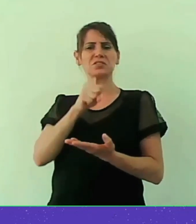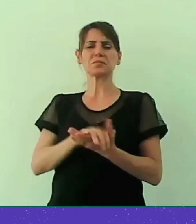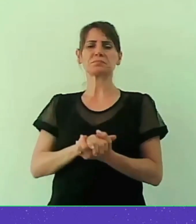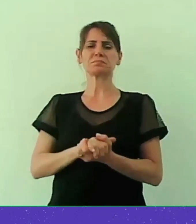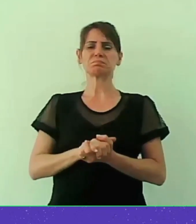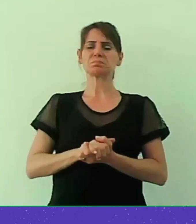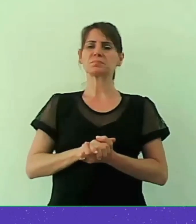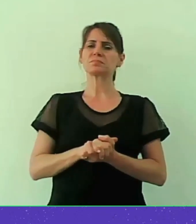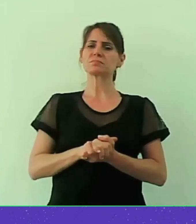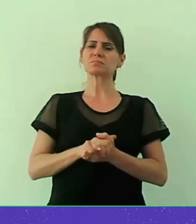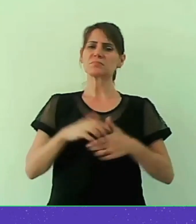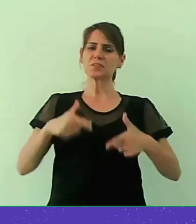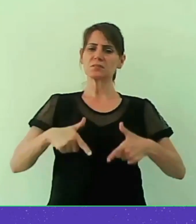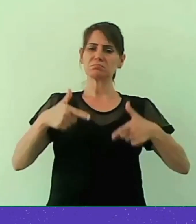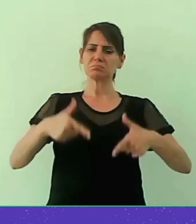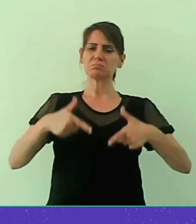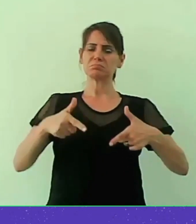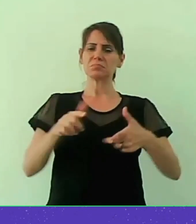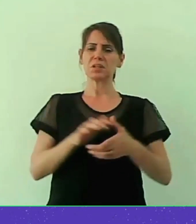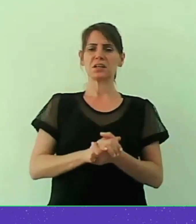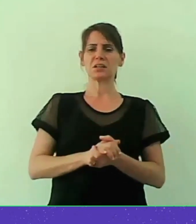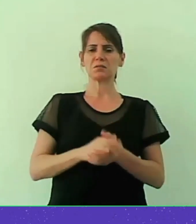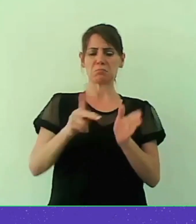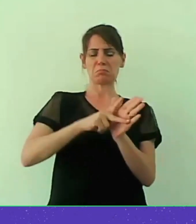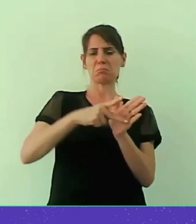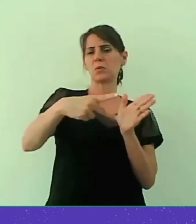força está na capacidade da carne.